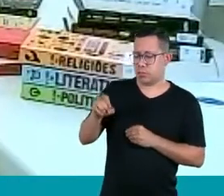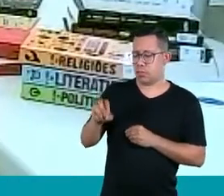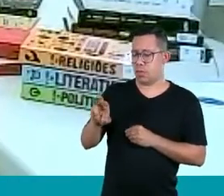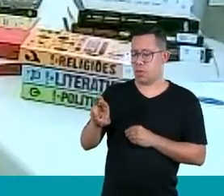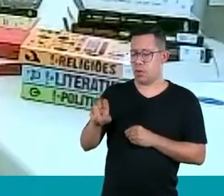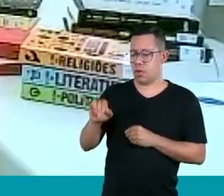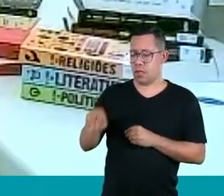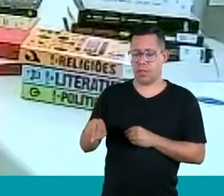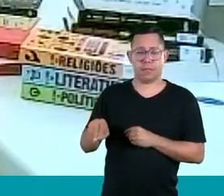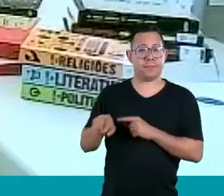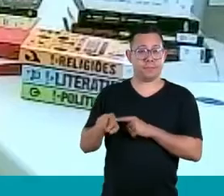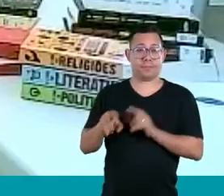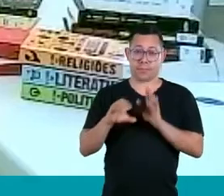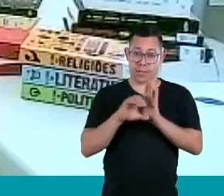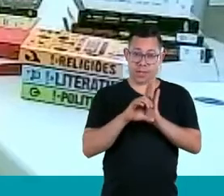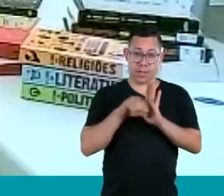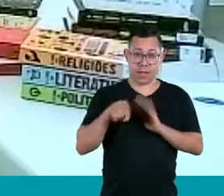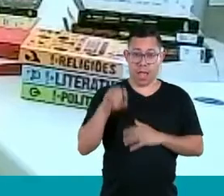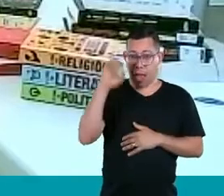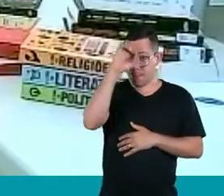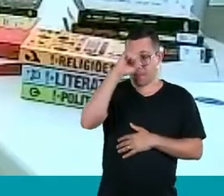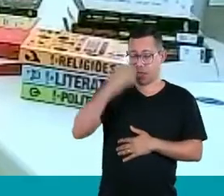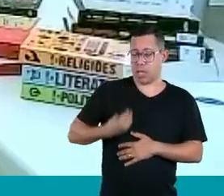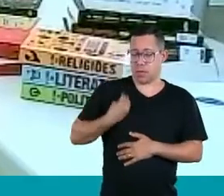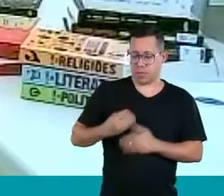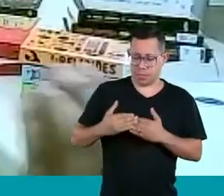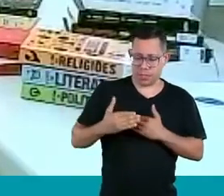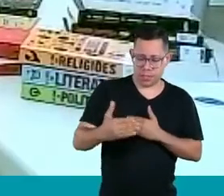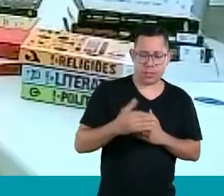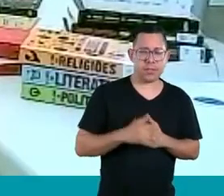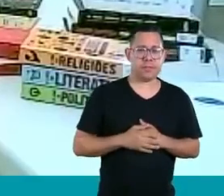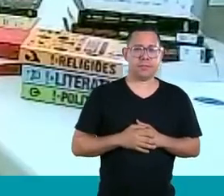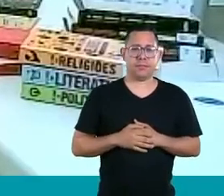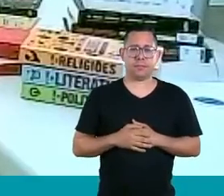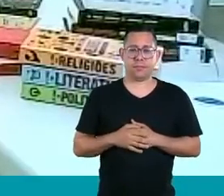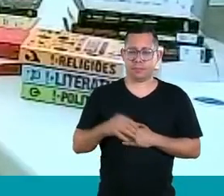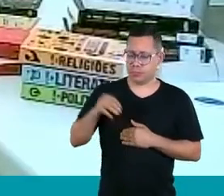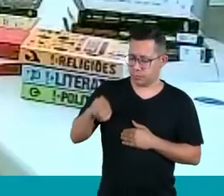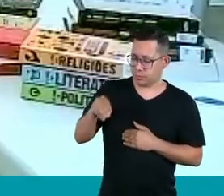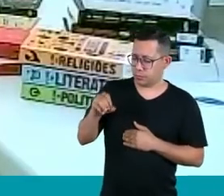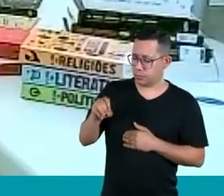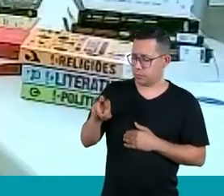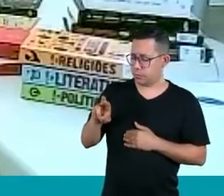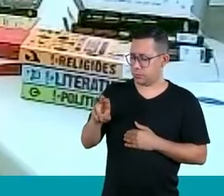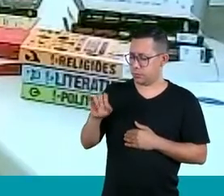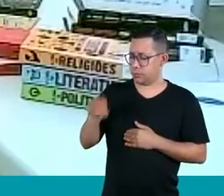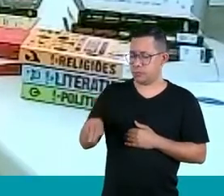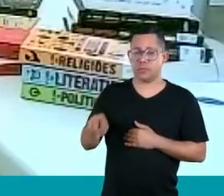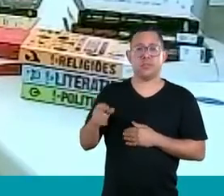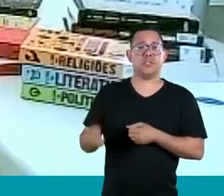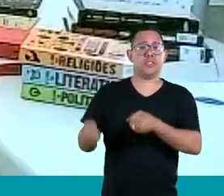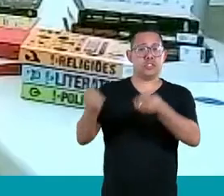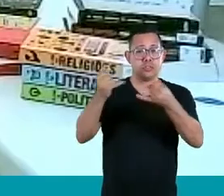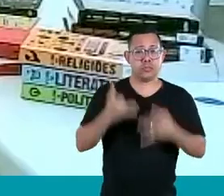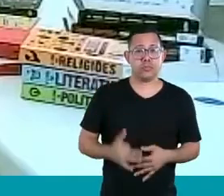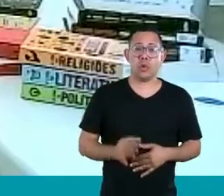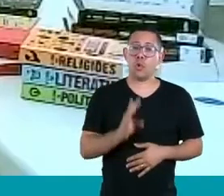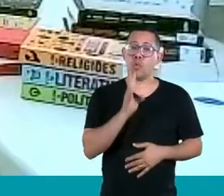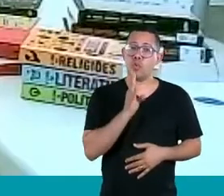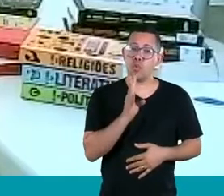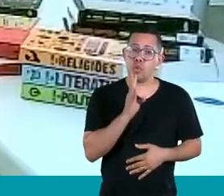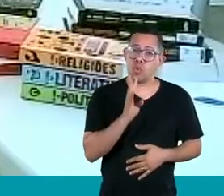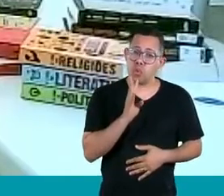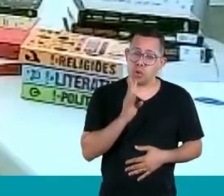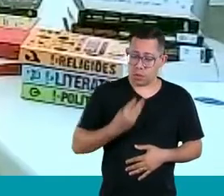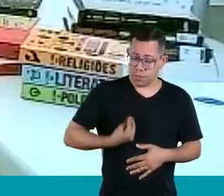justamente nesse capítulo, Aprendendo a Viver, ele dirá que o conhecimento da complexidade humana faz parte do conhecimento da